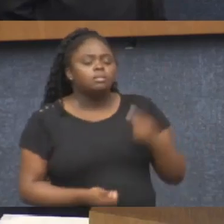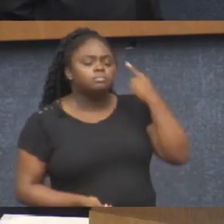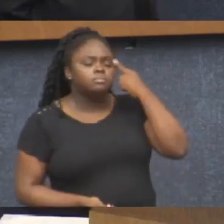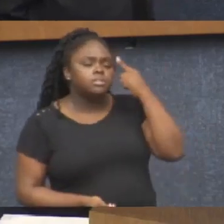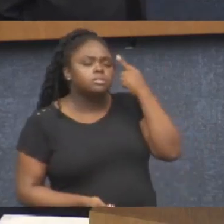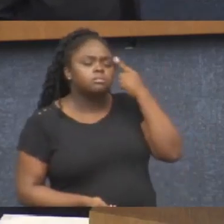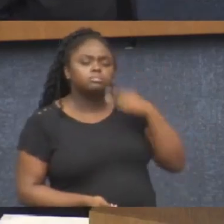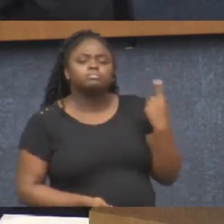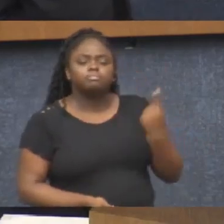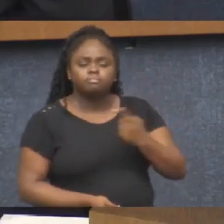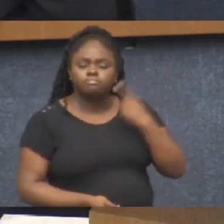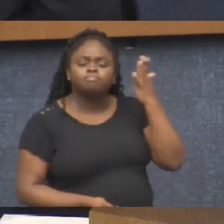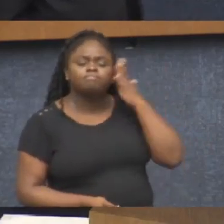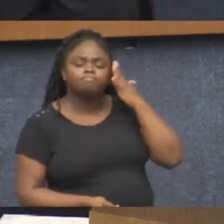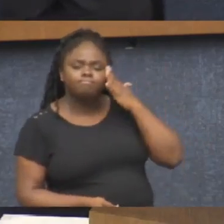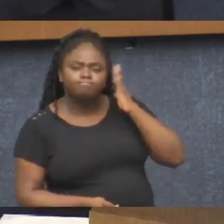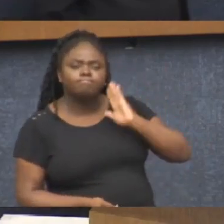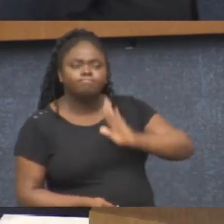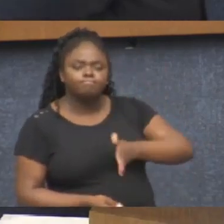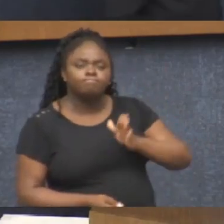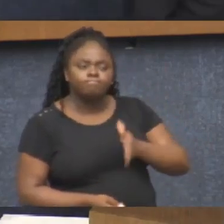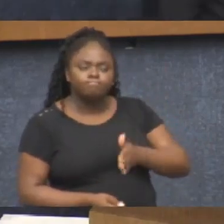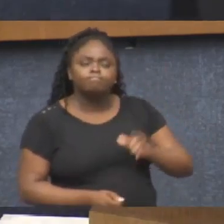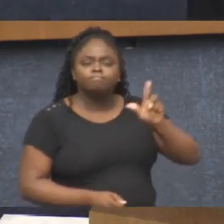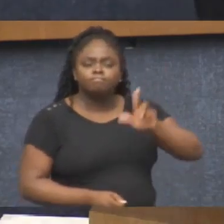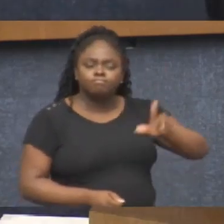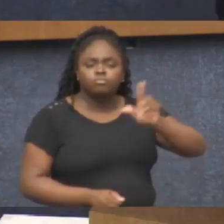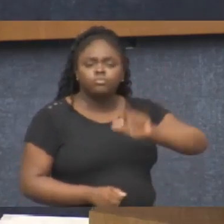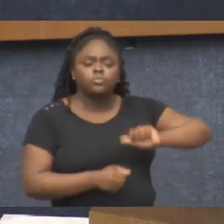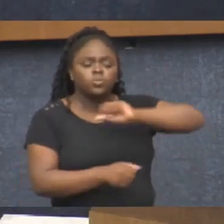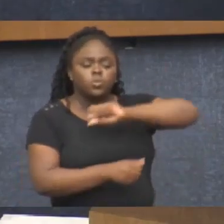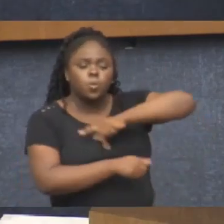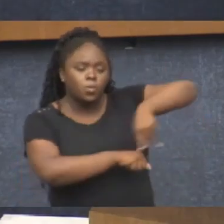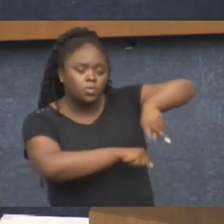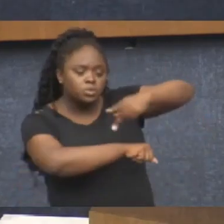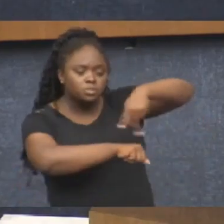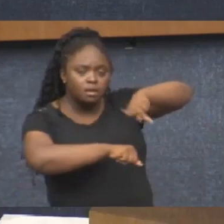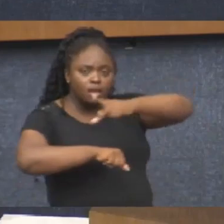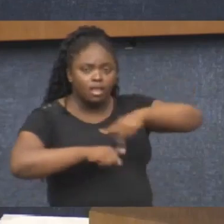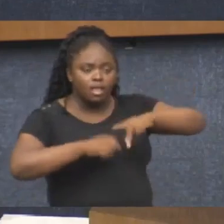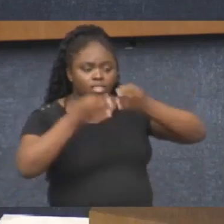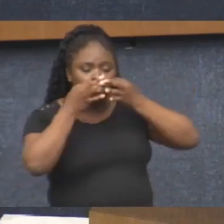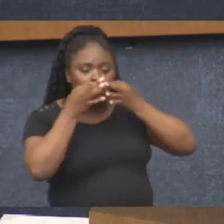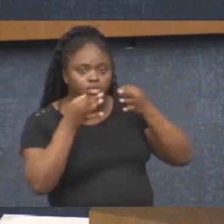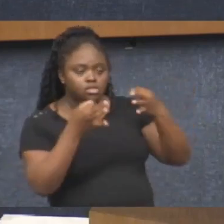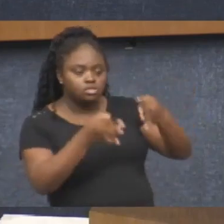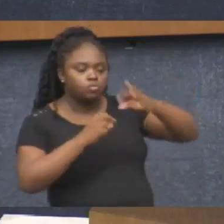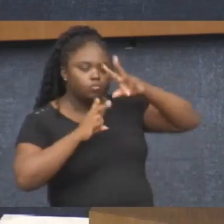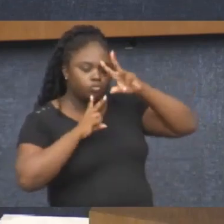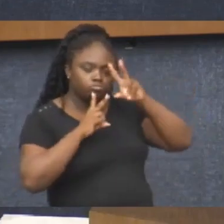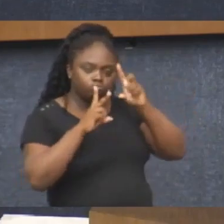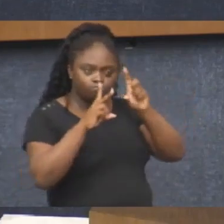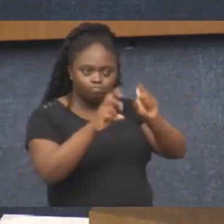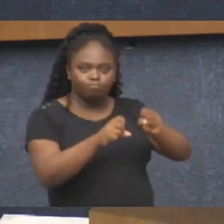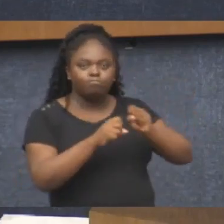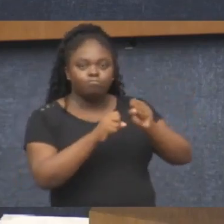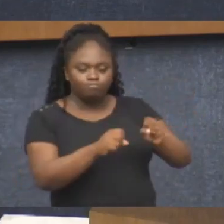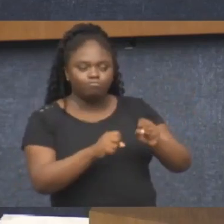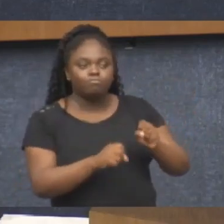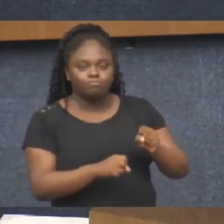que a gente sabe, pela literatura, que nos países de atenção primária forte e